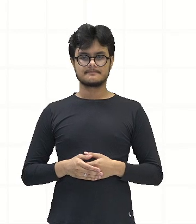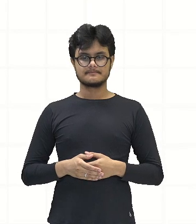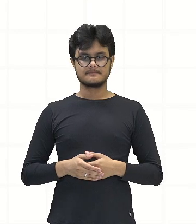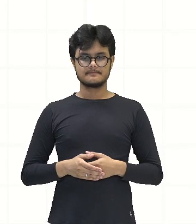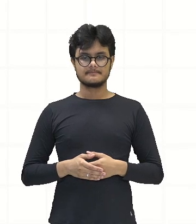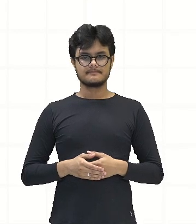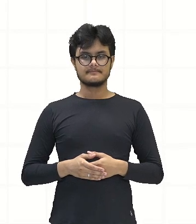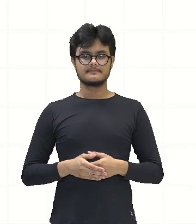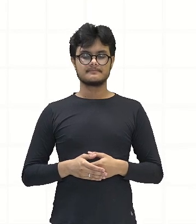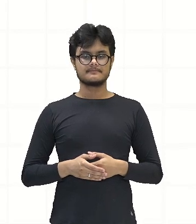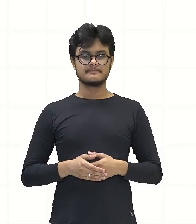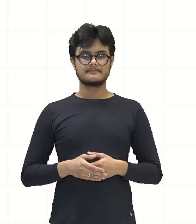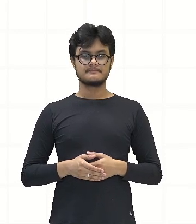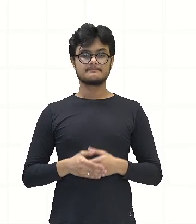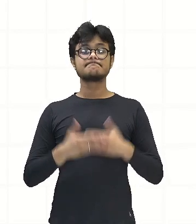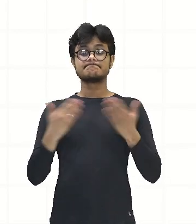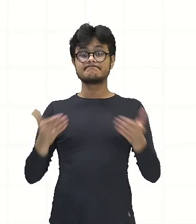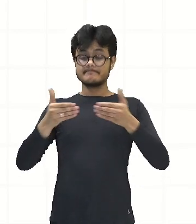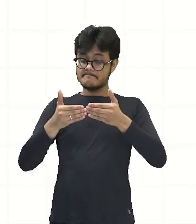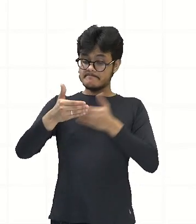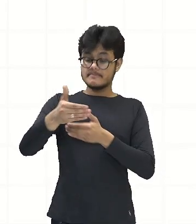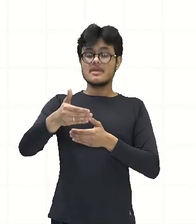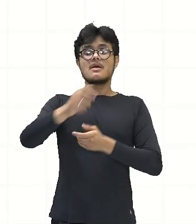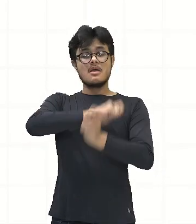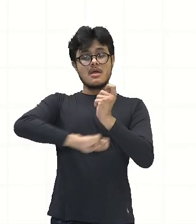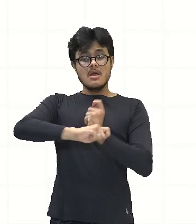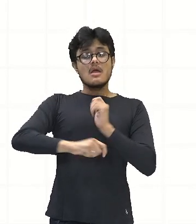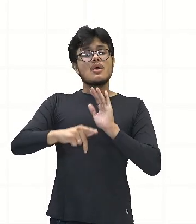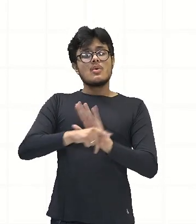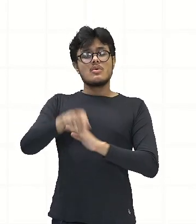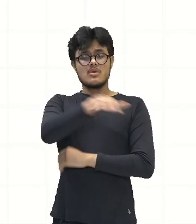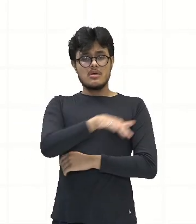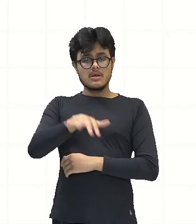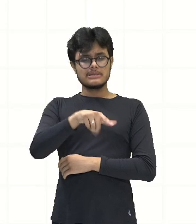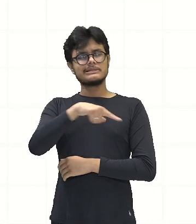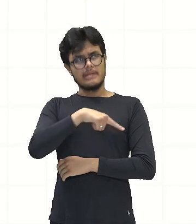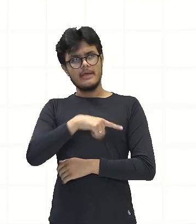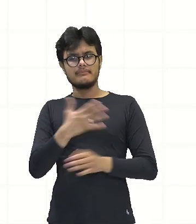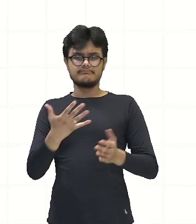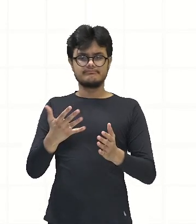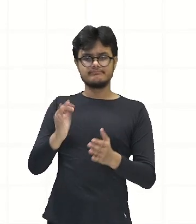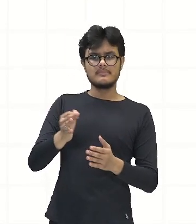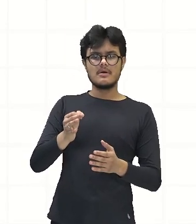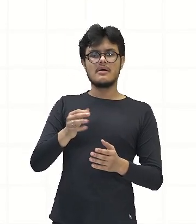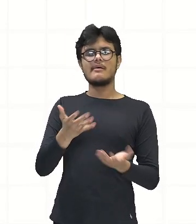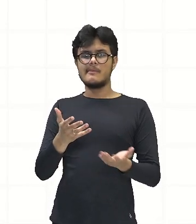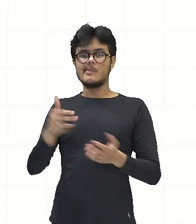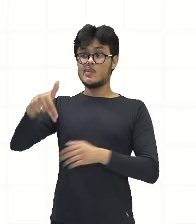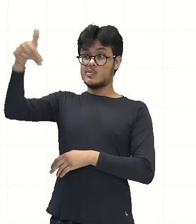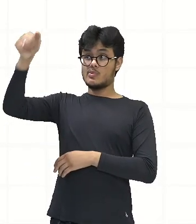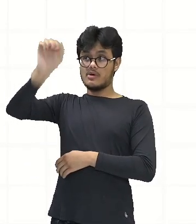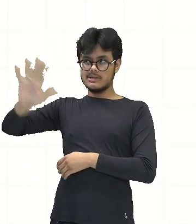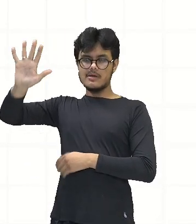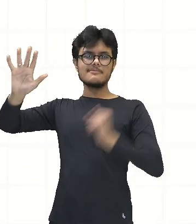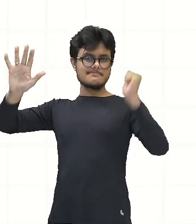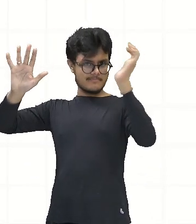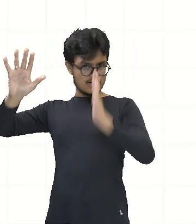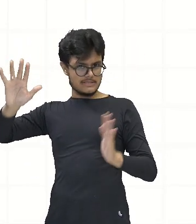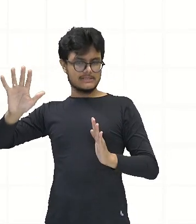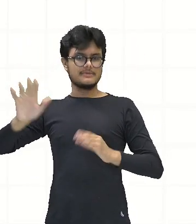novo item. Esse ciclo econômico ele foi responsável também pela ocupação, pelo povoamento da região Nordeste, no